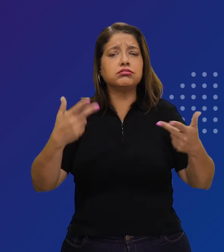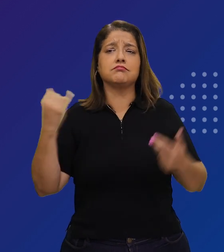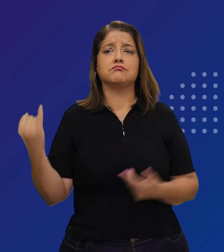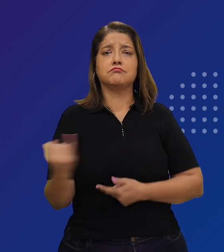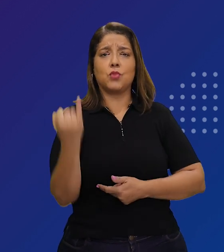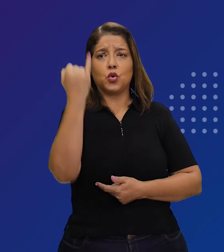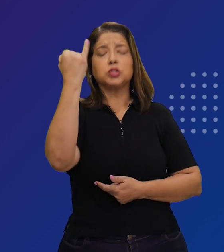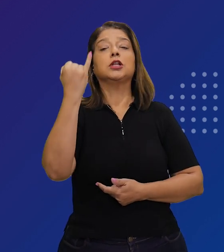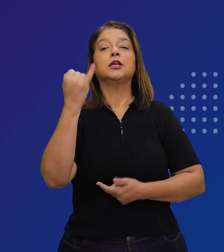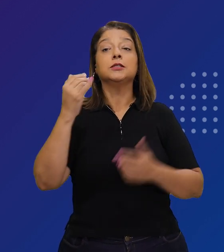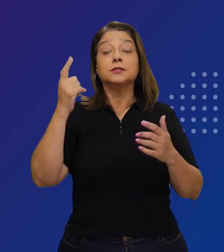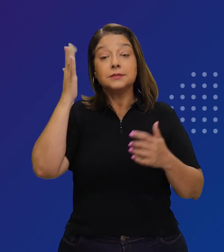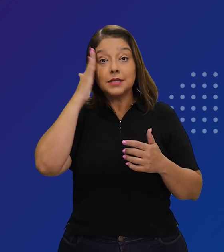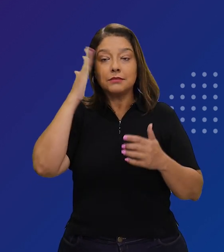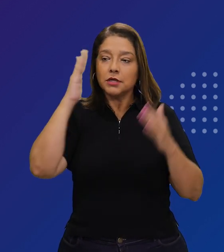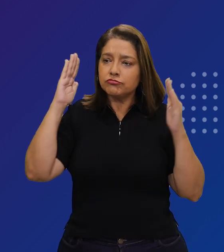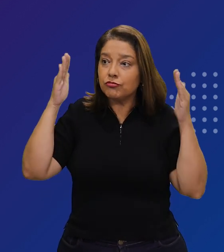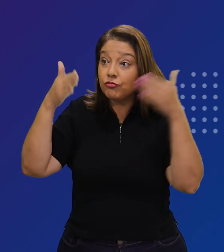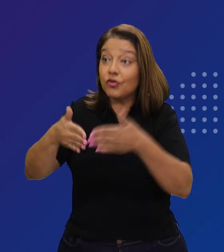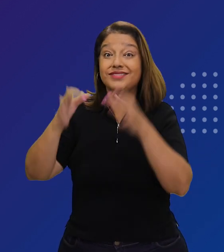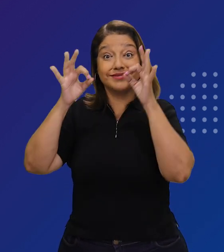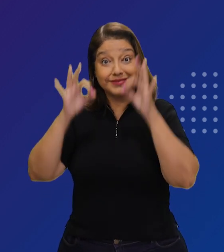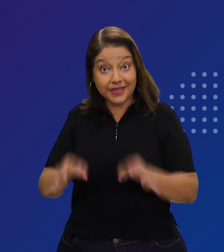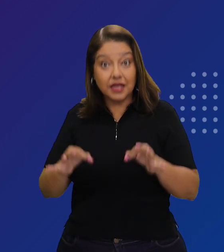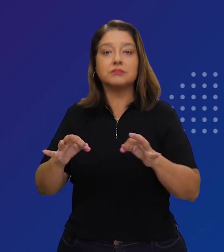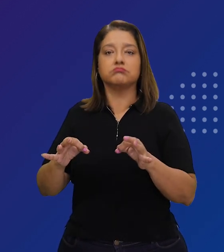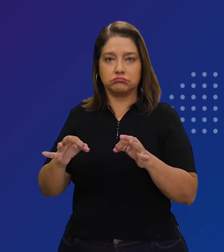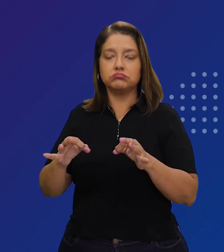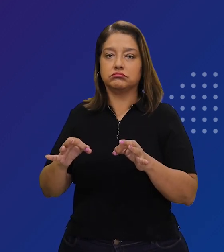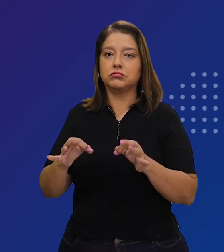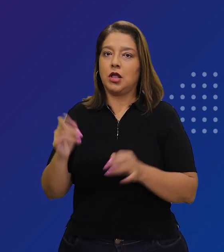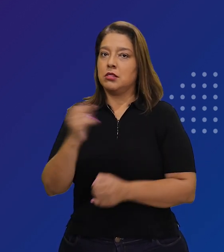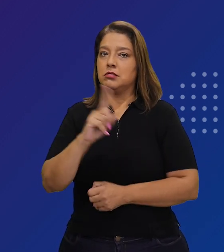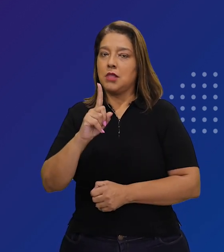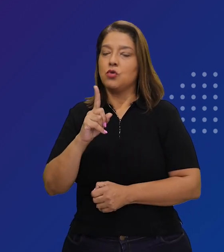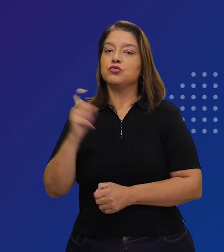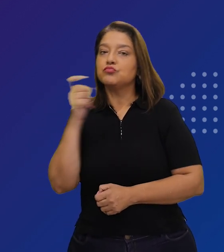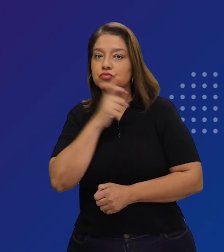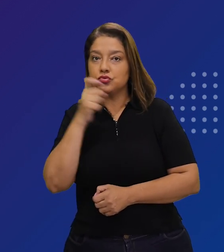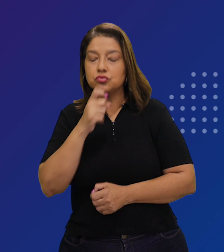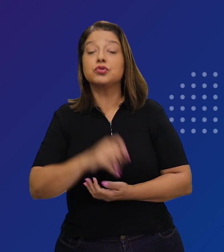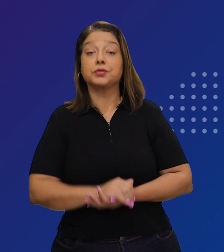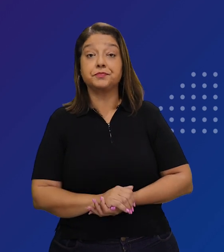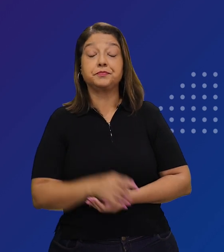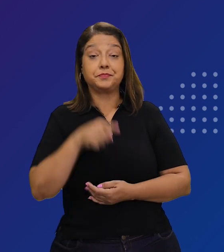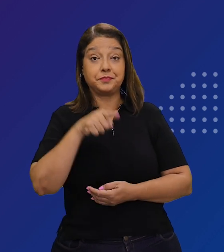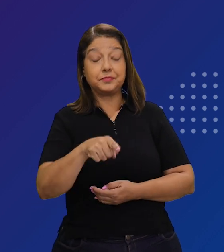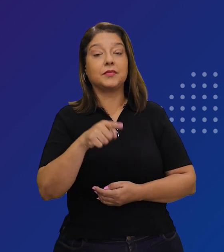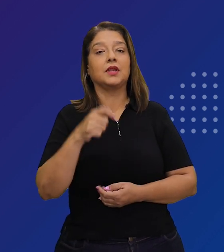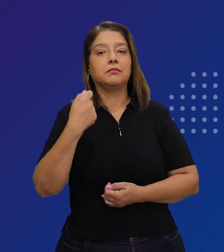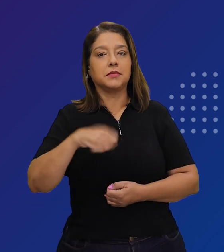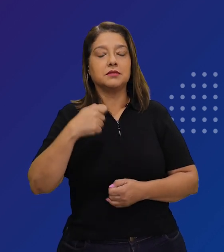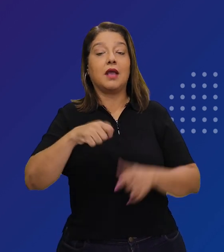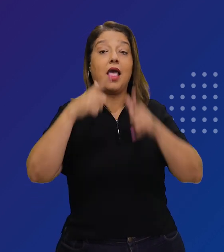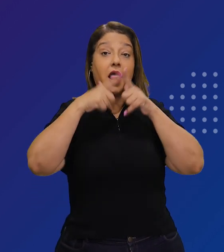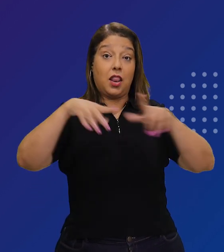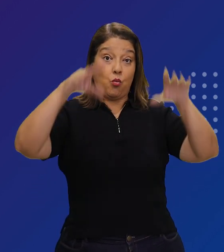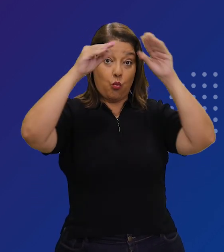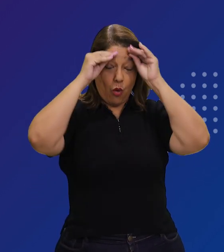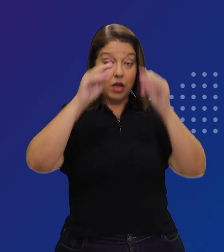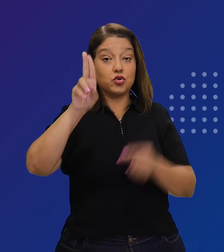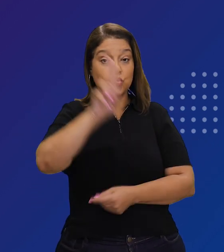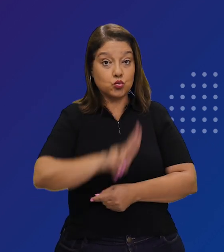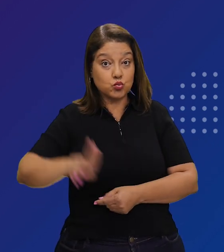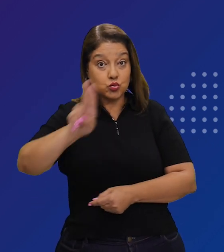com fontes confiáveis. Por fim, a linguagem usada deve ser denotativa, ou